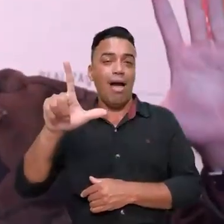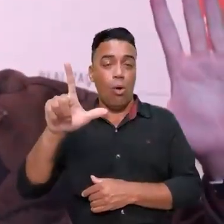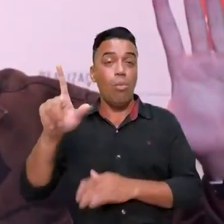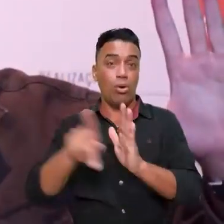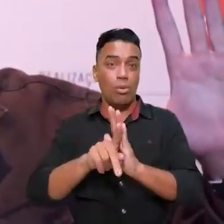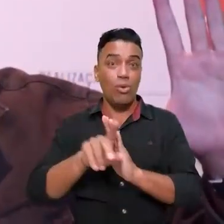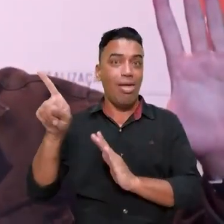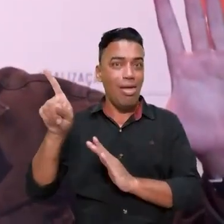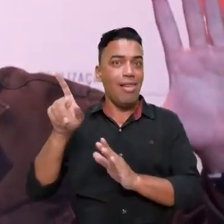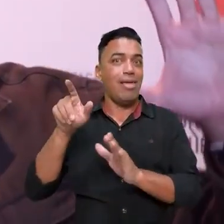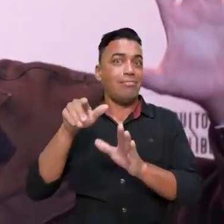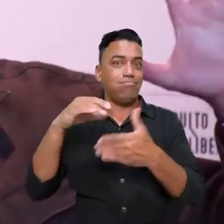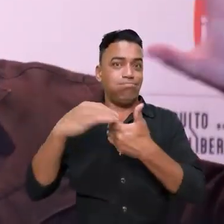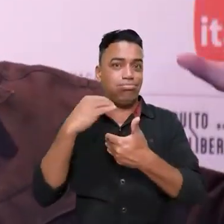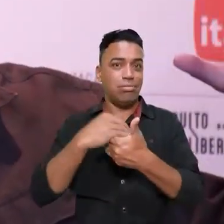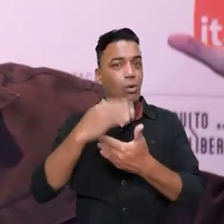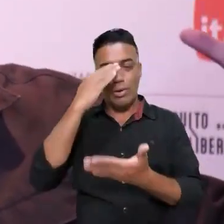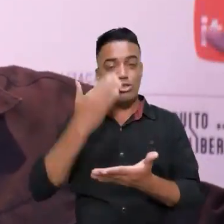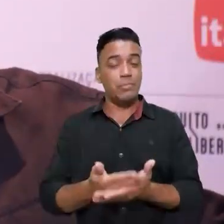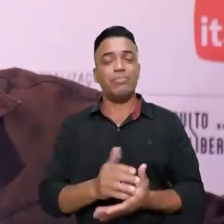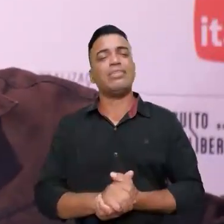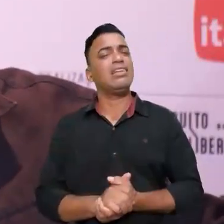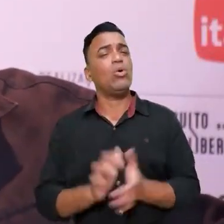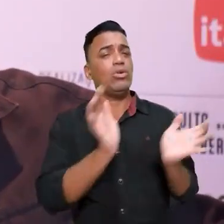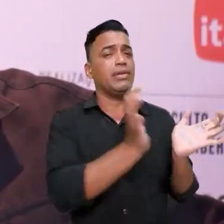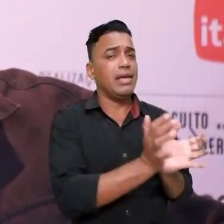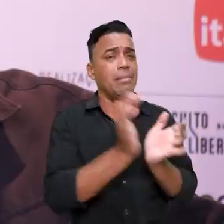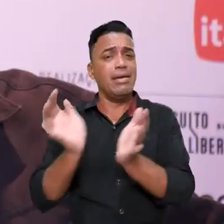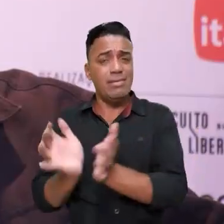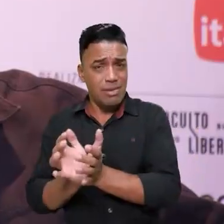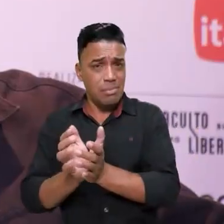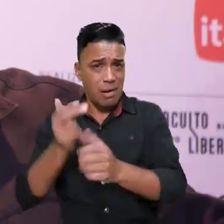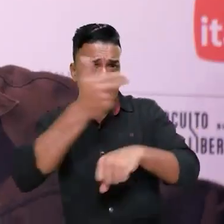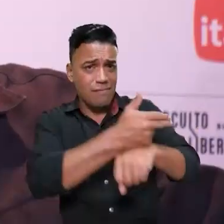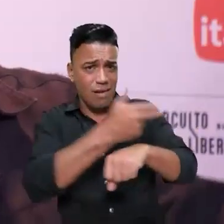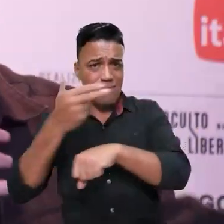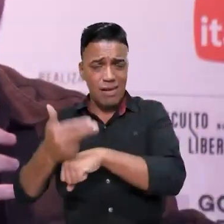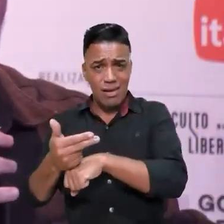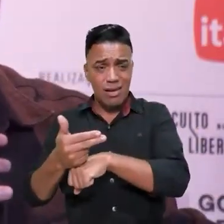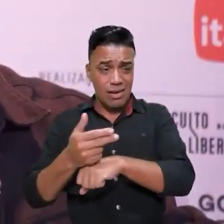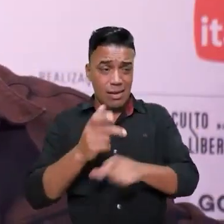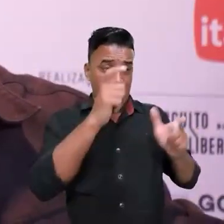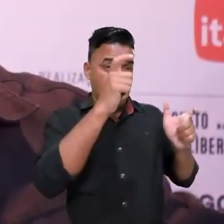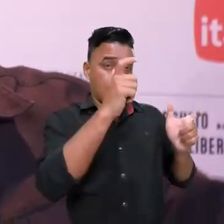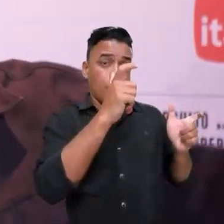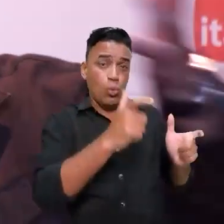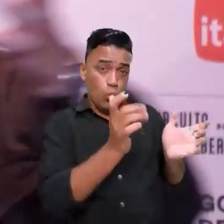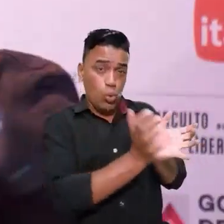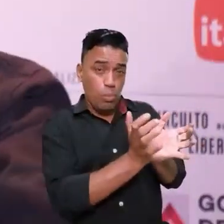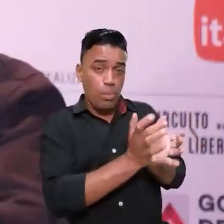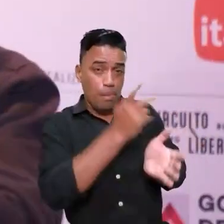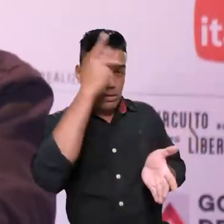acreditei. Aí eu descubro que tinha duas equipes para gravar o mesmo comercial. Um com gente de verdade e